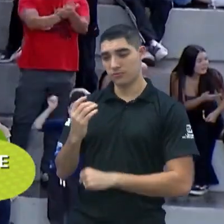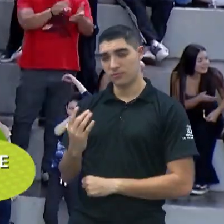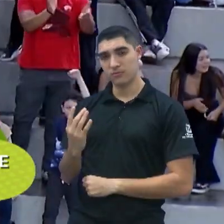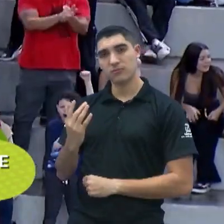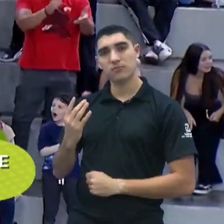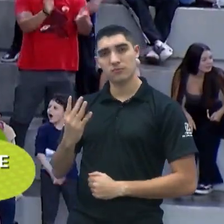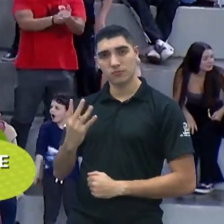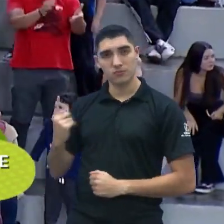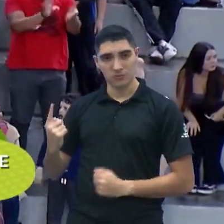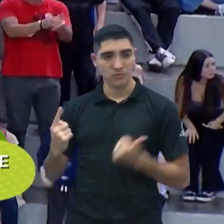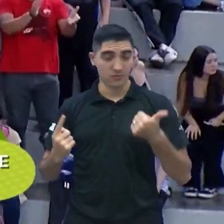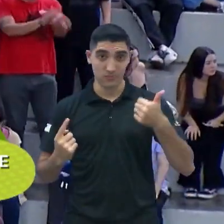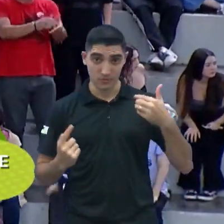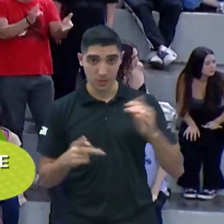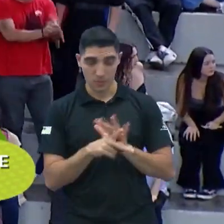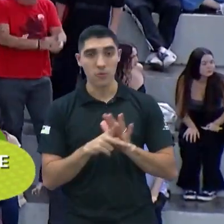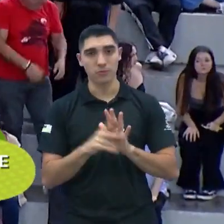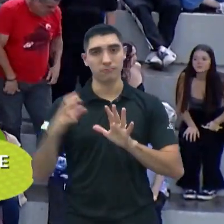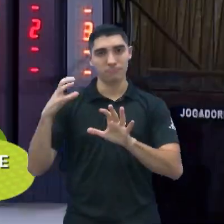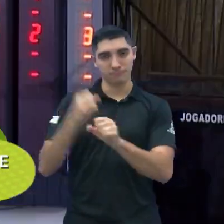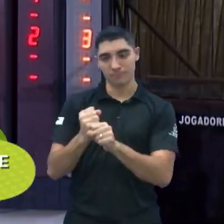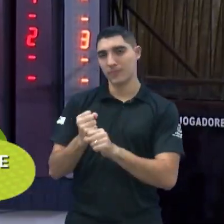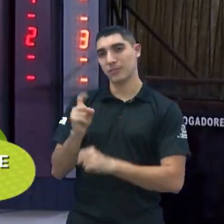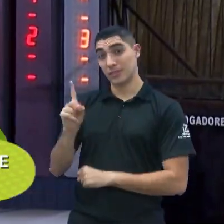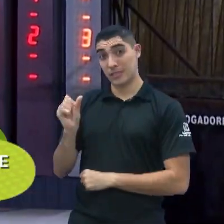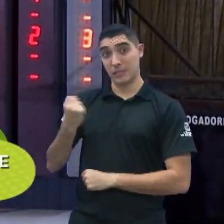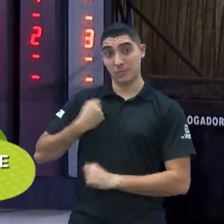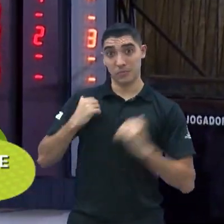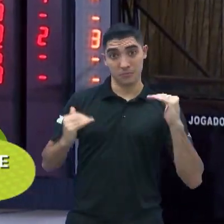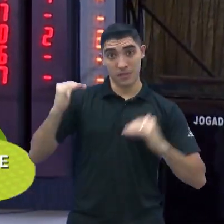para o intervalo com 16 de vantagem,